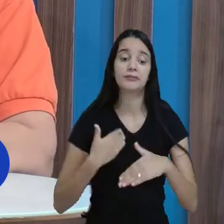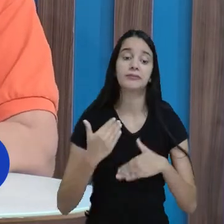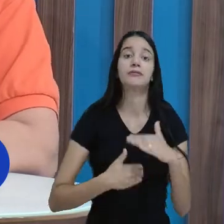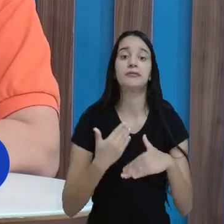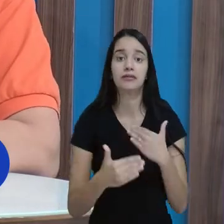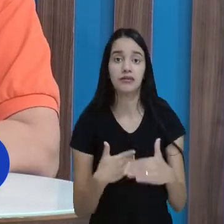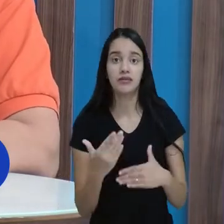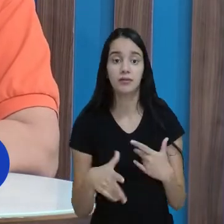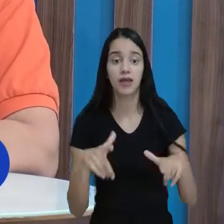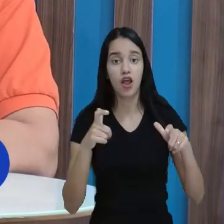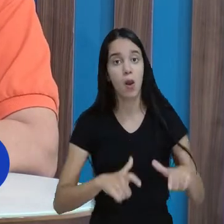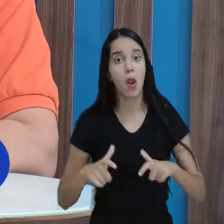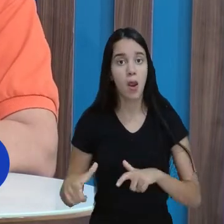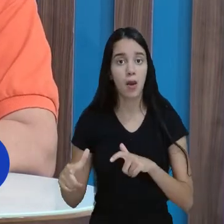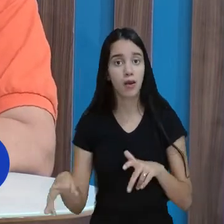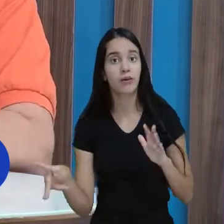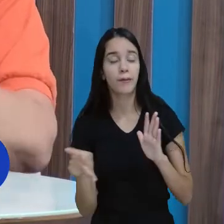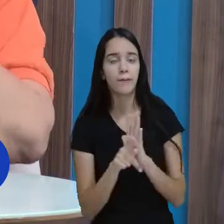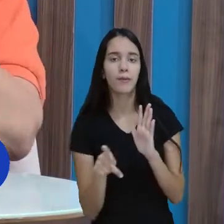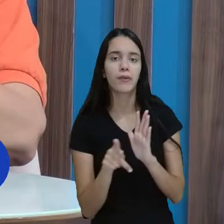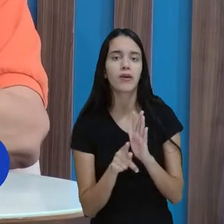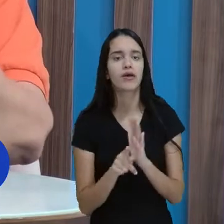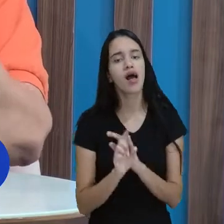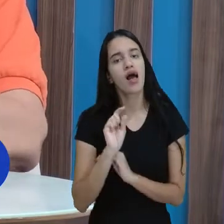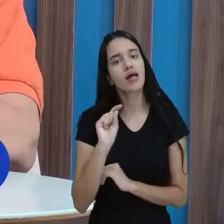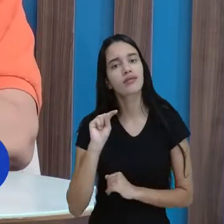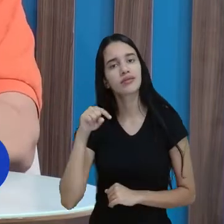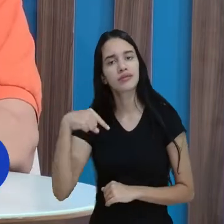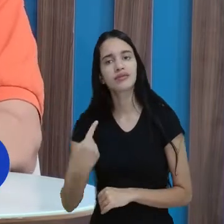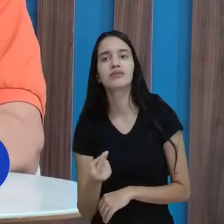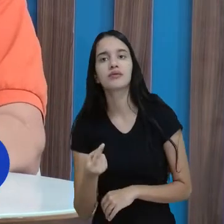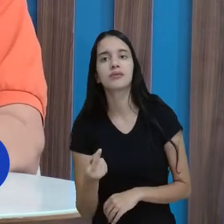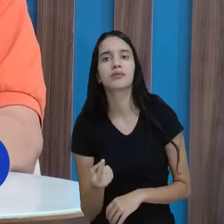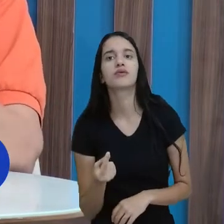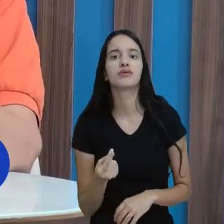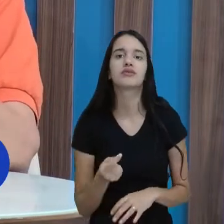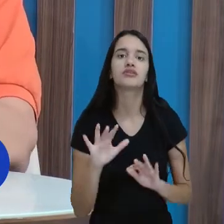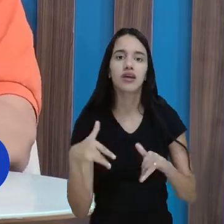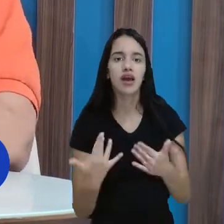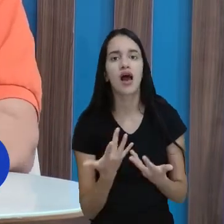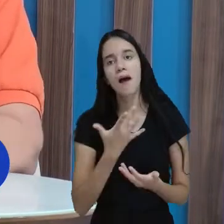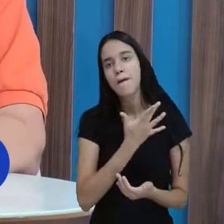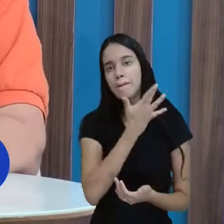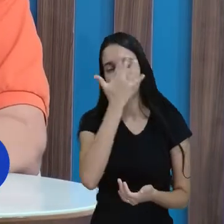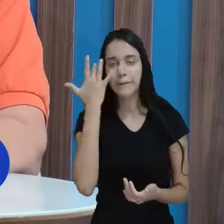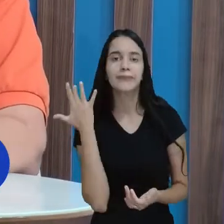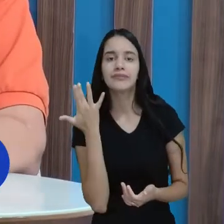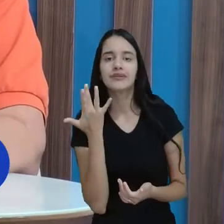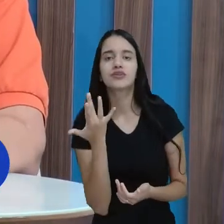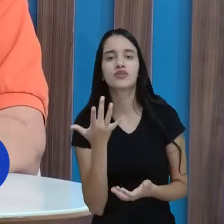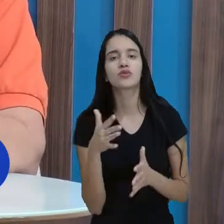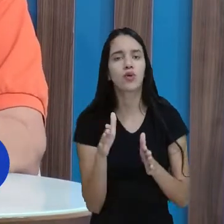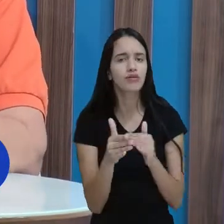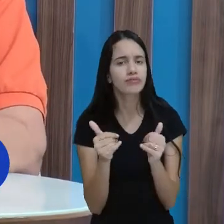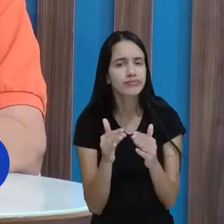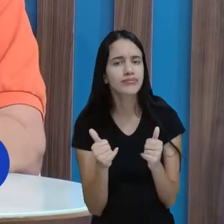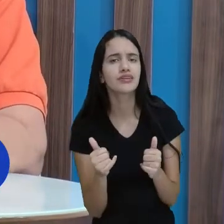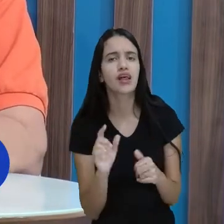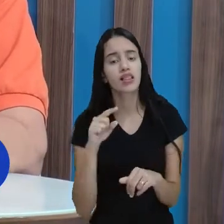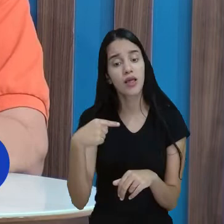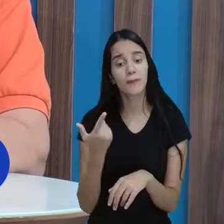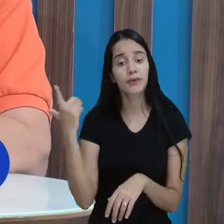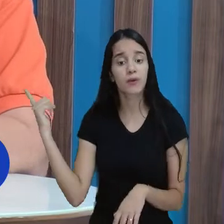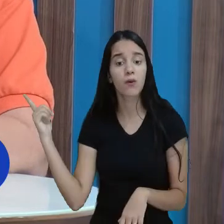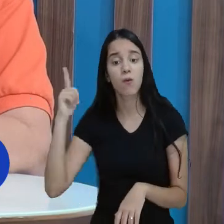desenvolvimento em um local apropriado e só depois é que eles vão devolver a pesquisa para aquela pessoa que fez o pedido, depois que eles